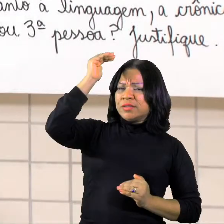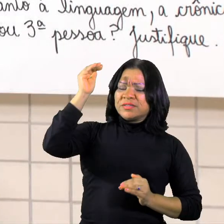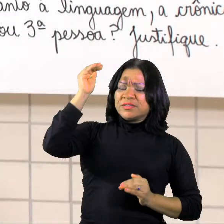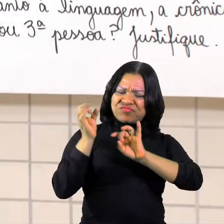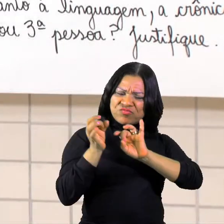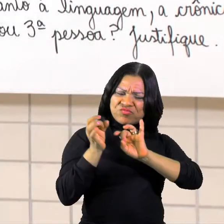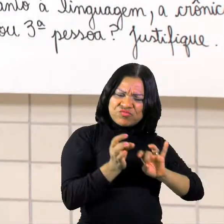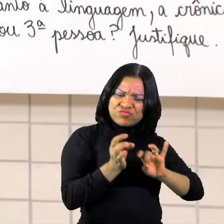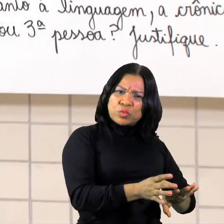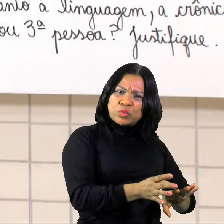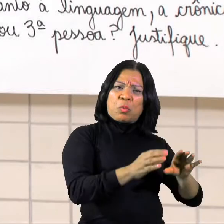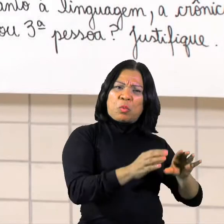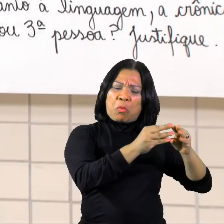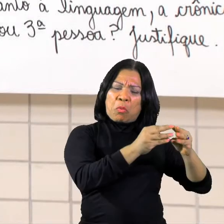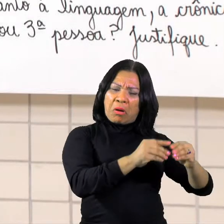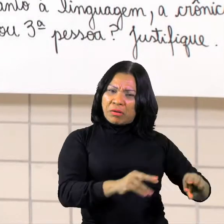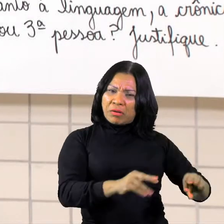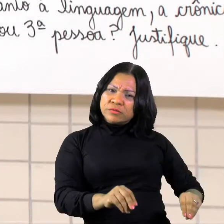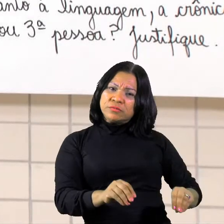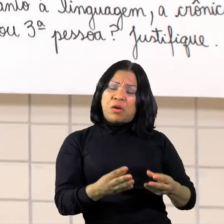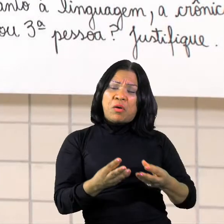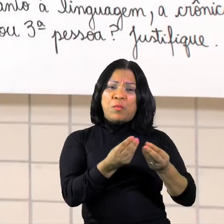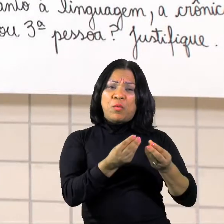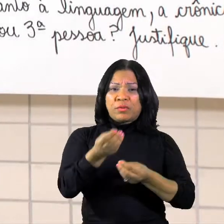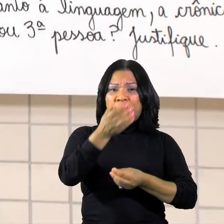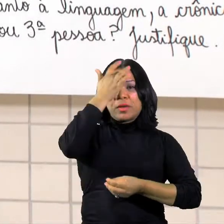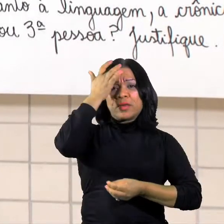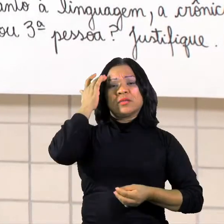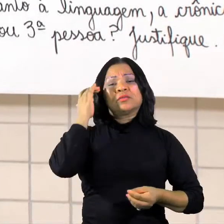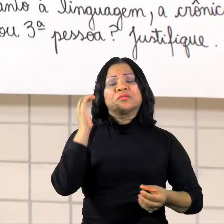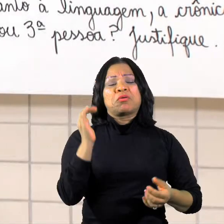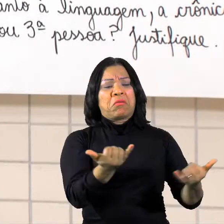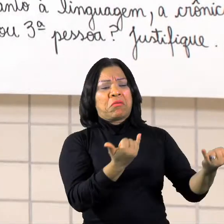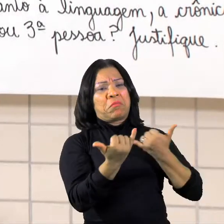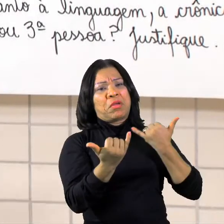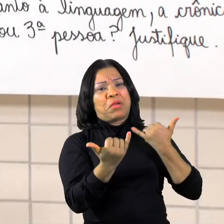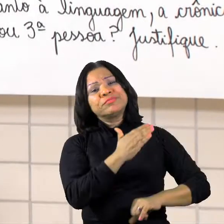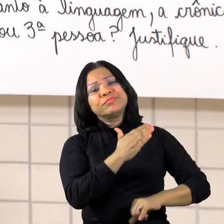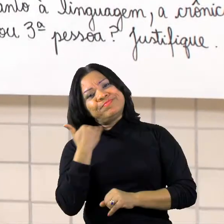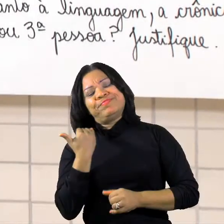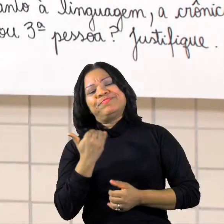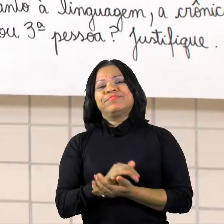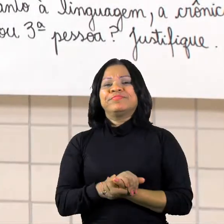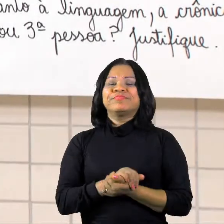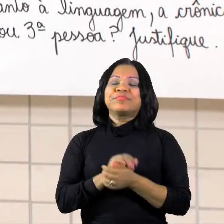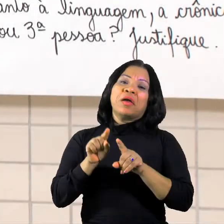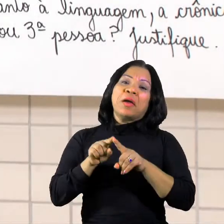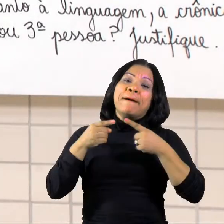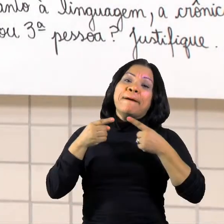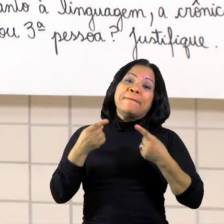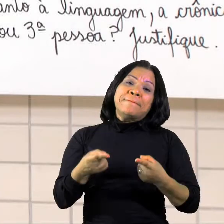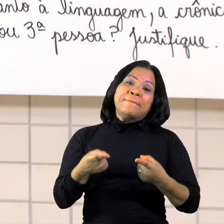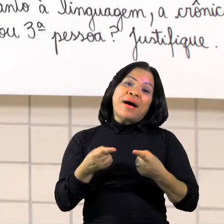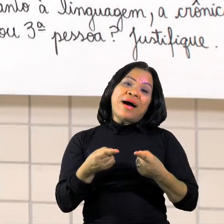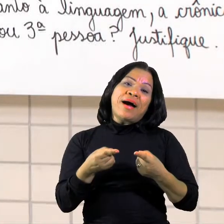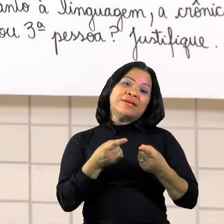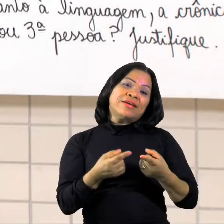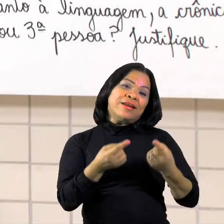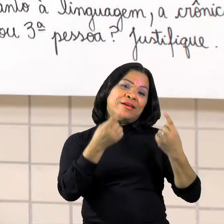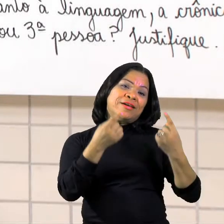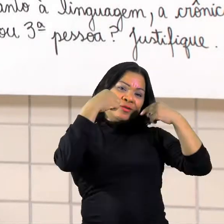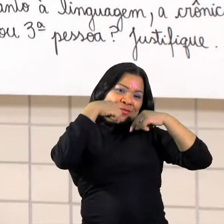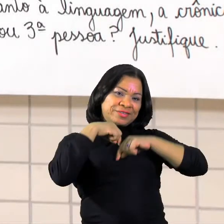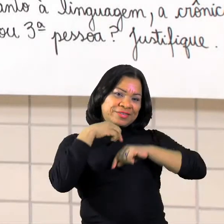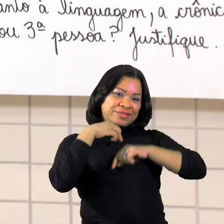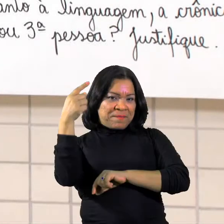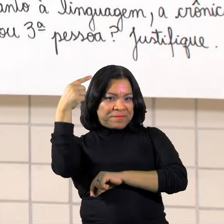que me contavam essas histórias morreram, mas elas estão aqui na minha lembrança e no meu coração,